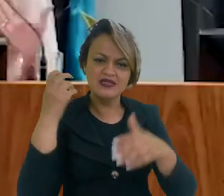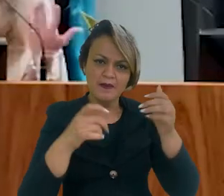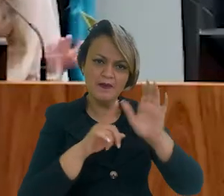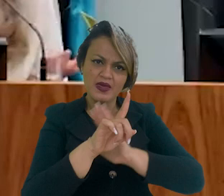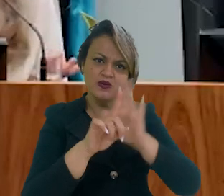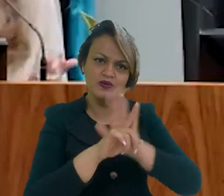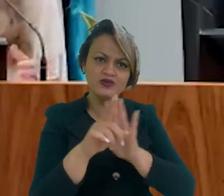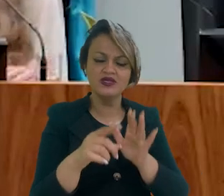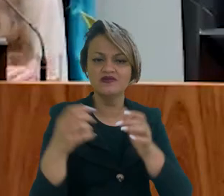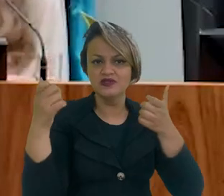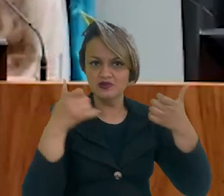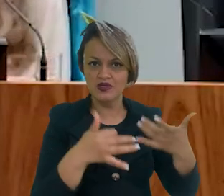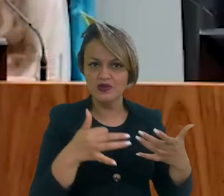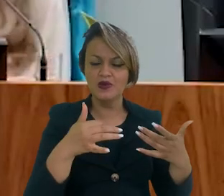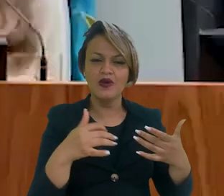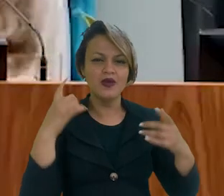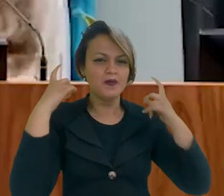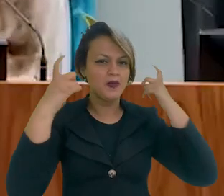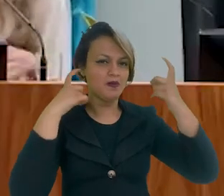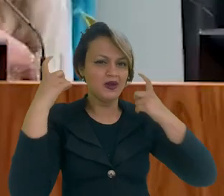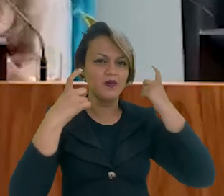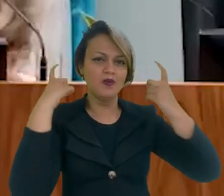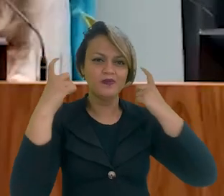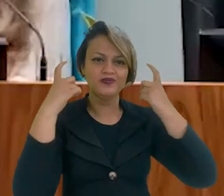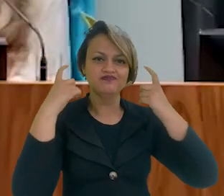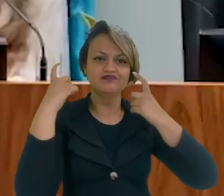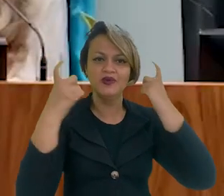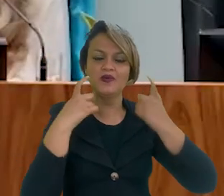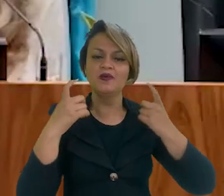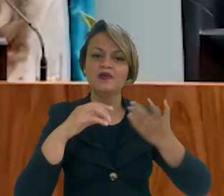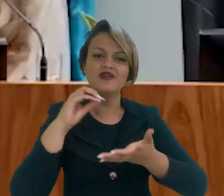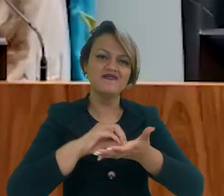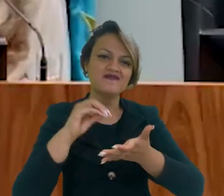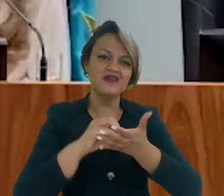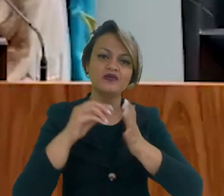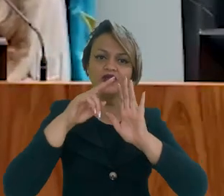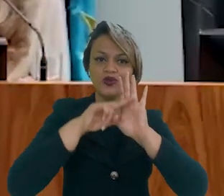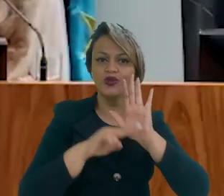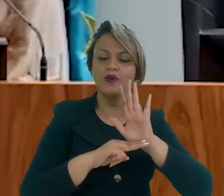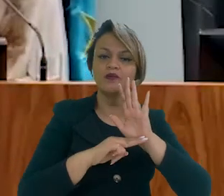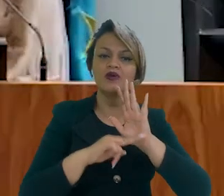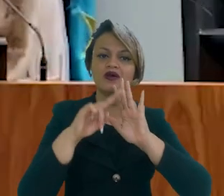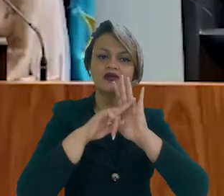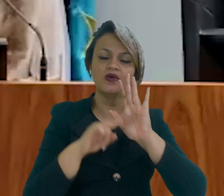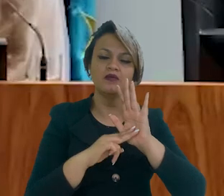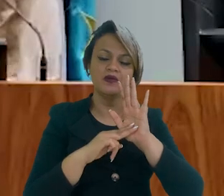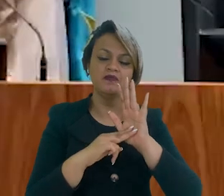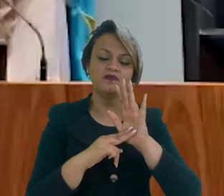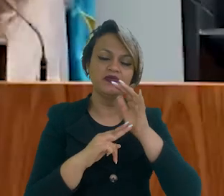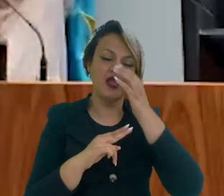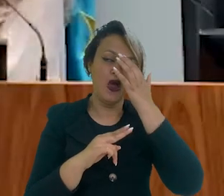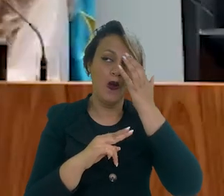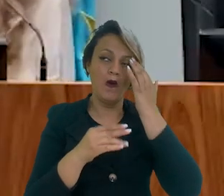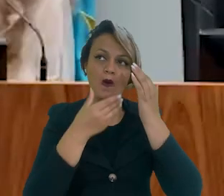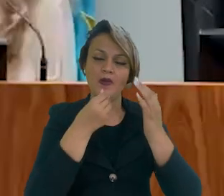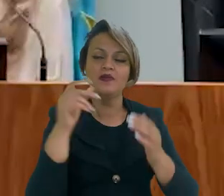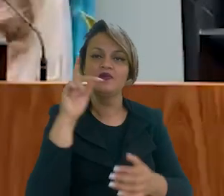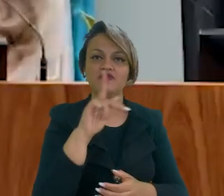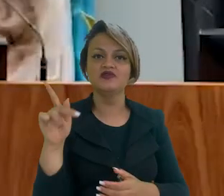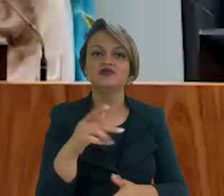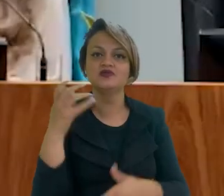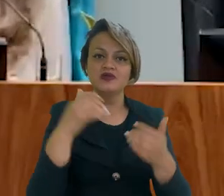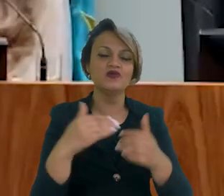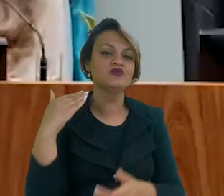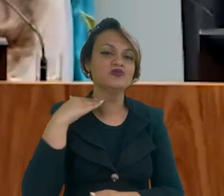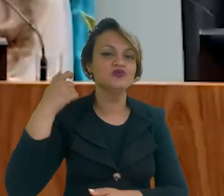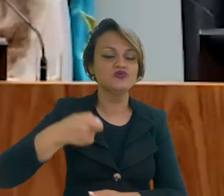doutores especialistas né mas essa sua indagação me traz a minha preocupação dessa ausência de